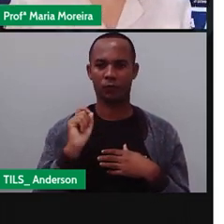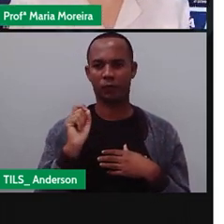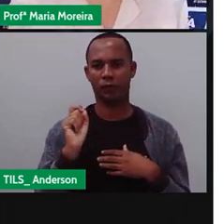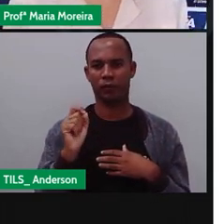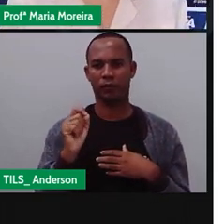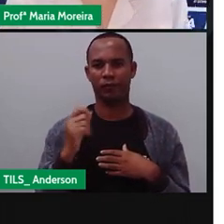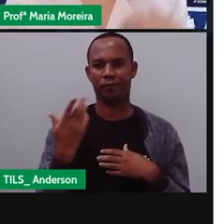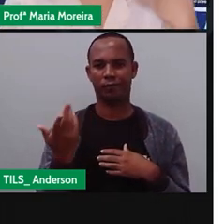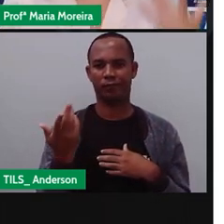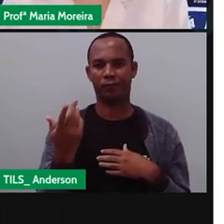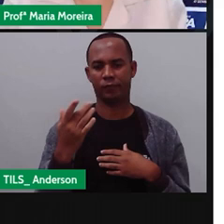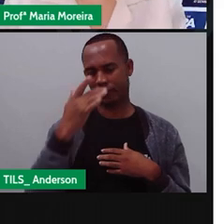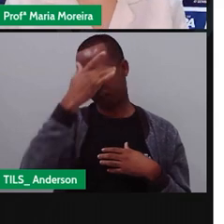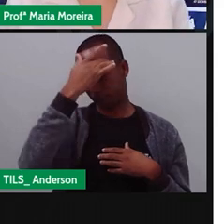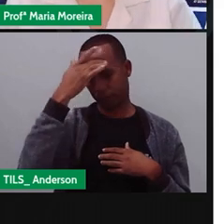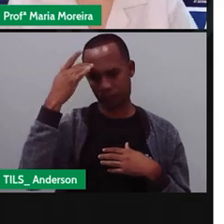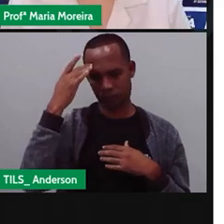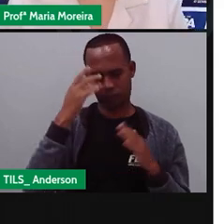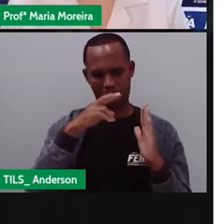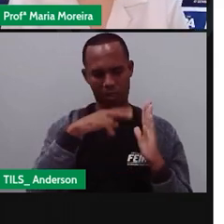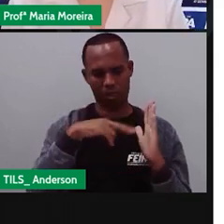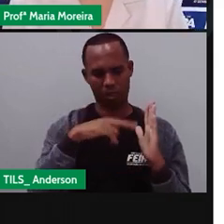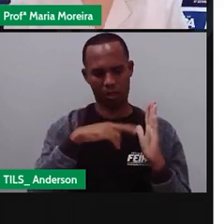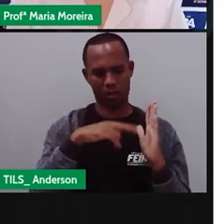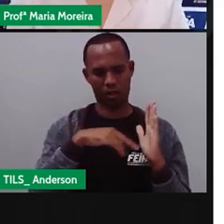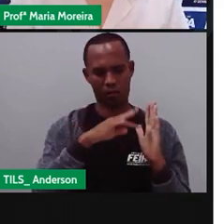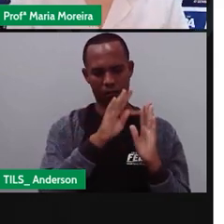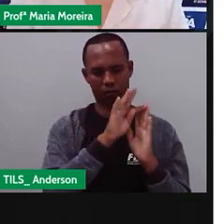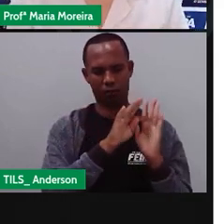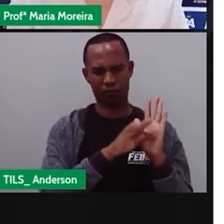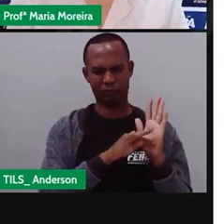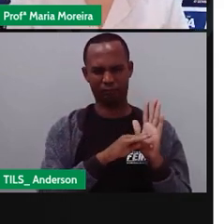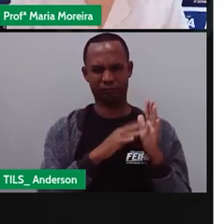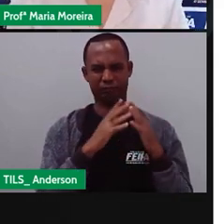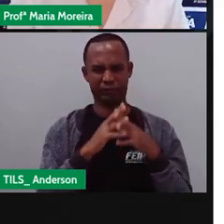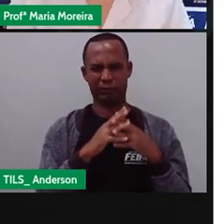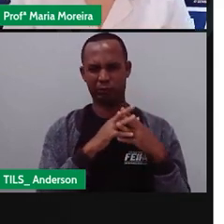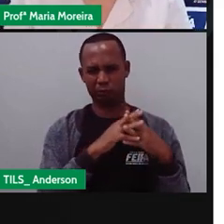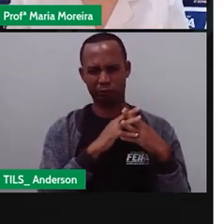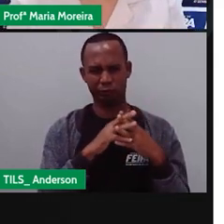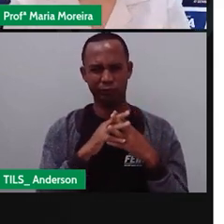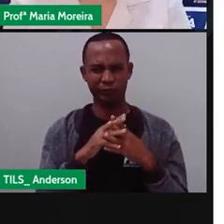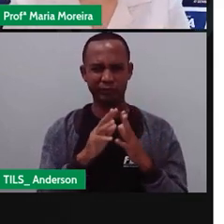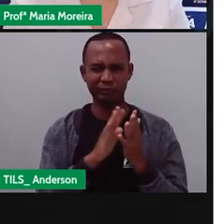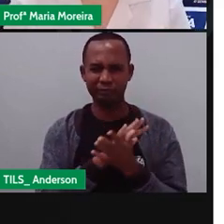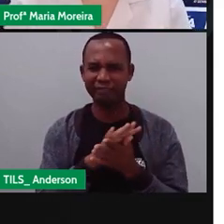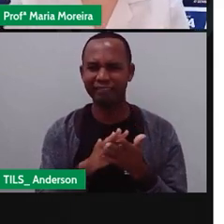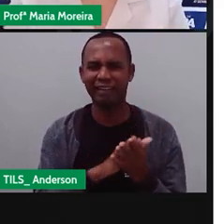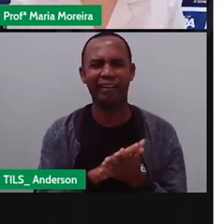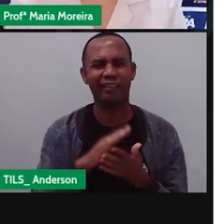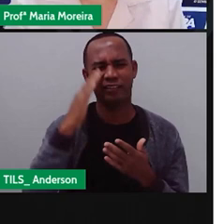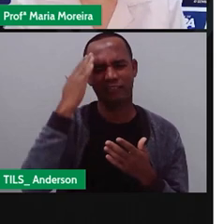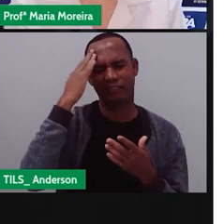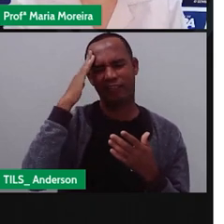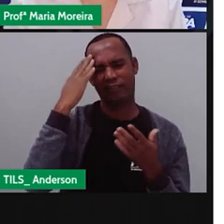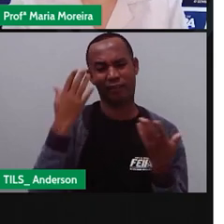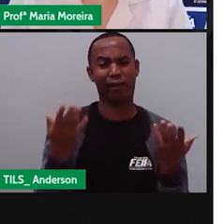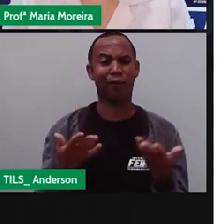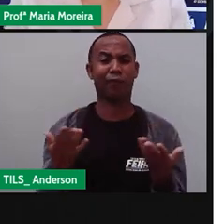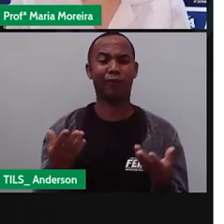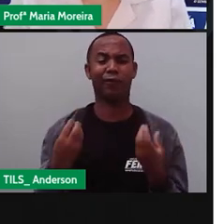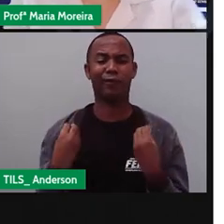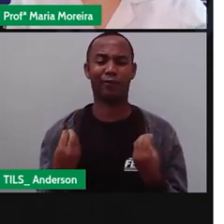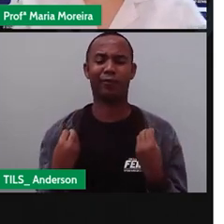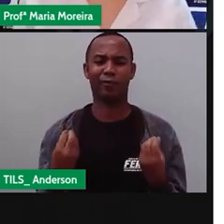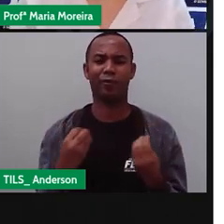acontece? A pessoa que leu meu texto, ela não vai entender. Vai dizer, meu Deus, o que que é isso aqui? Não entendi nada. E agora? Como